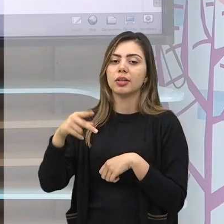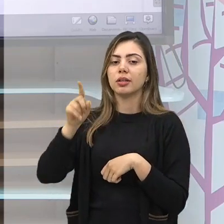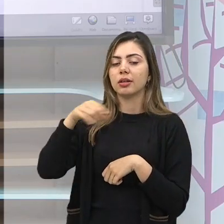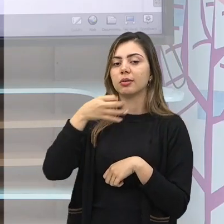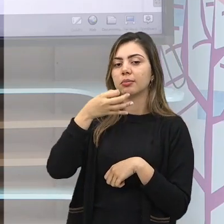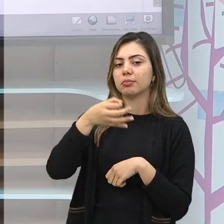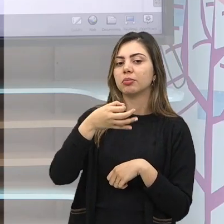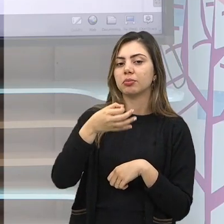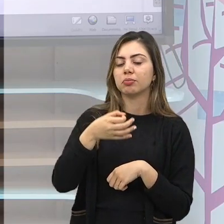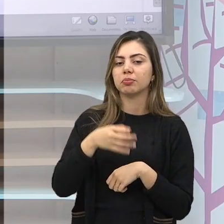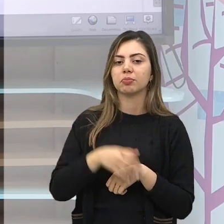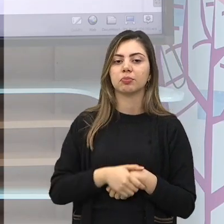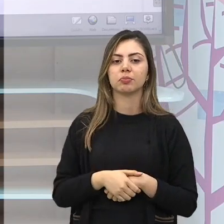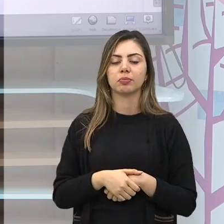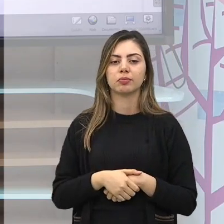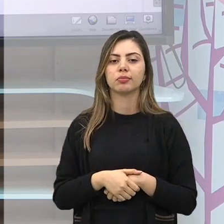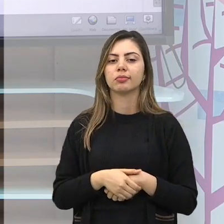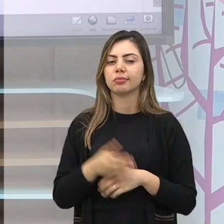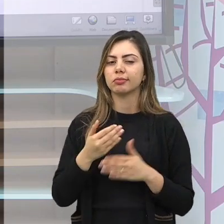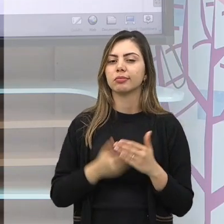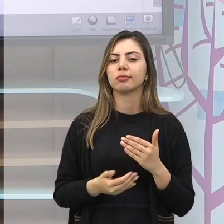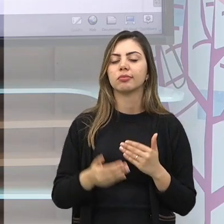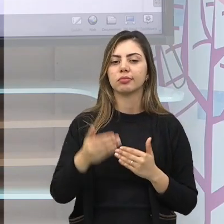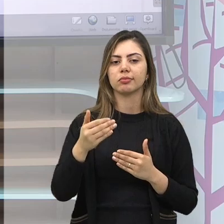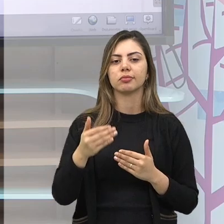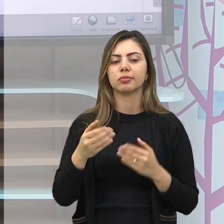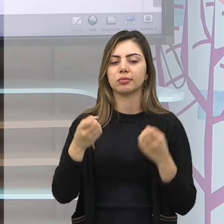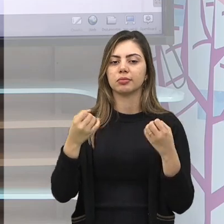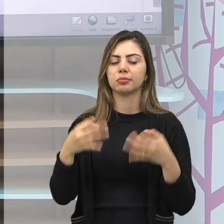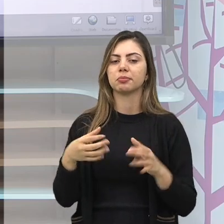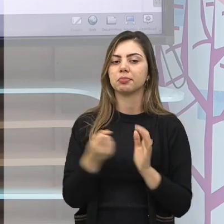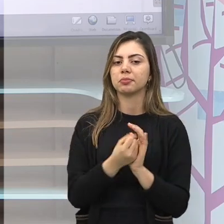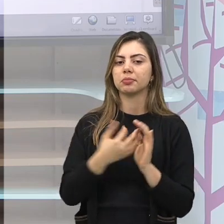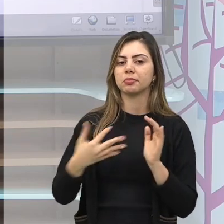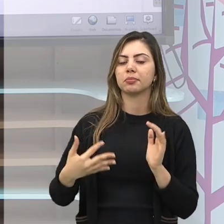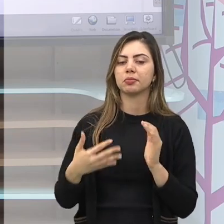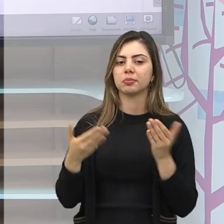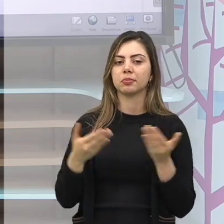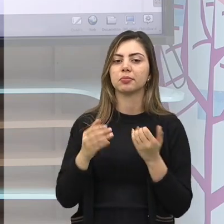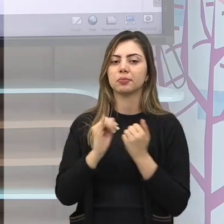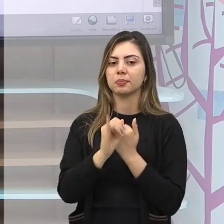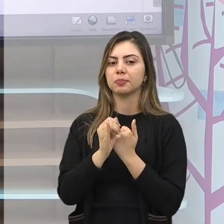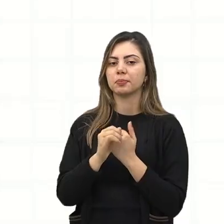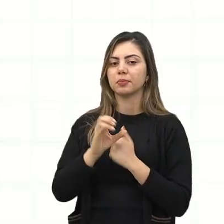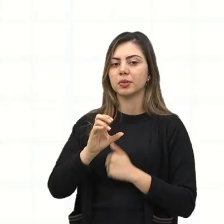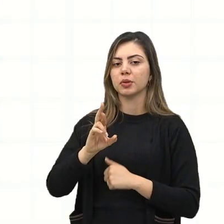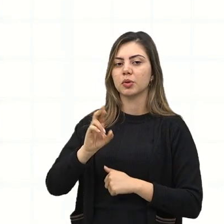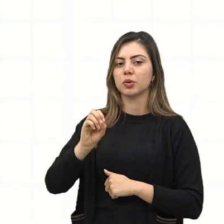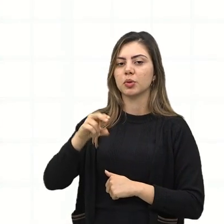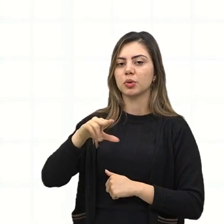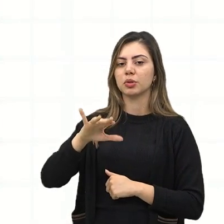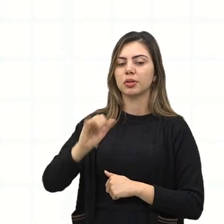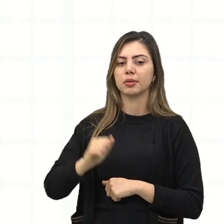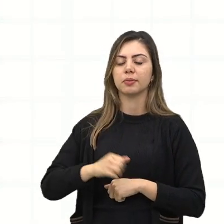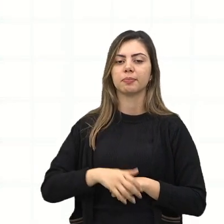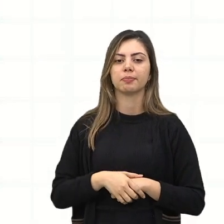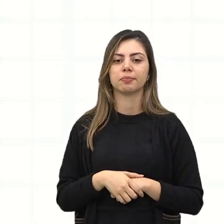uma narrativa. Mas a gente vai ver agora, então, um pouquinho sobre as características da crônica. Bora ver o que é a crônica